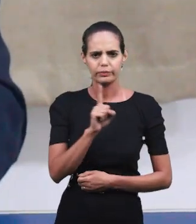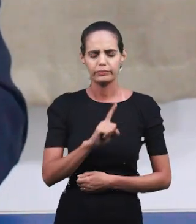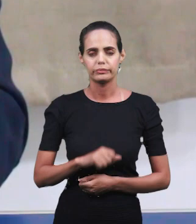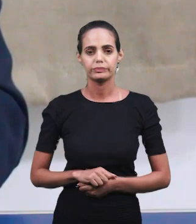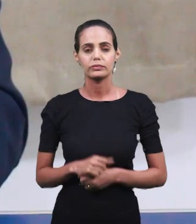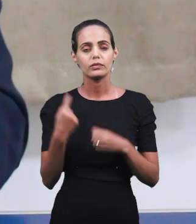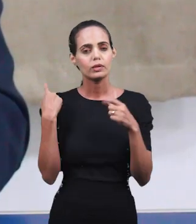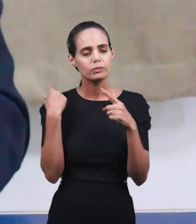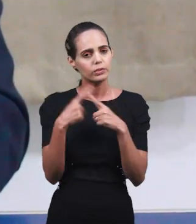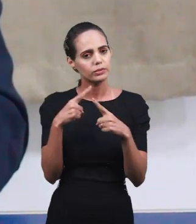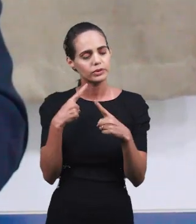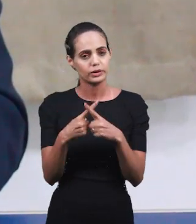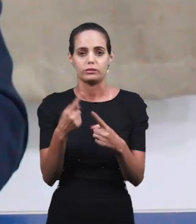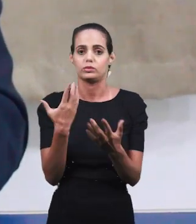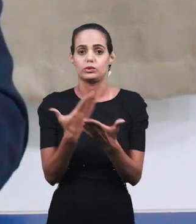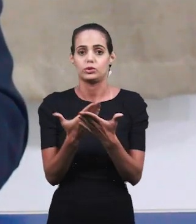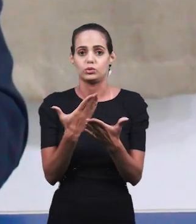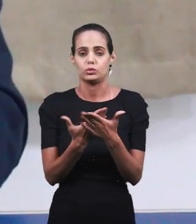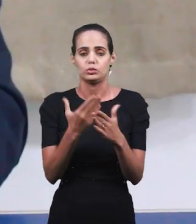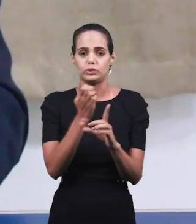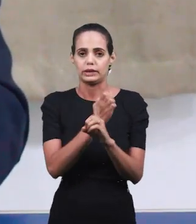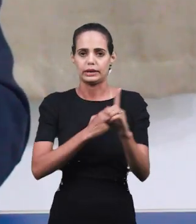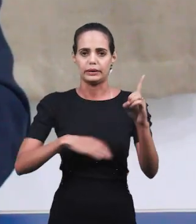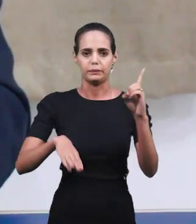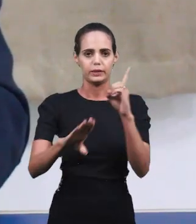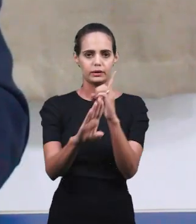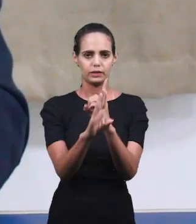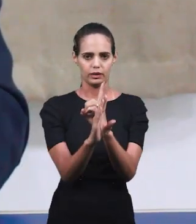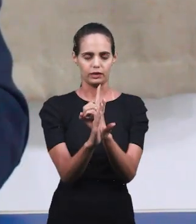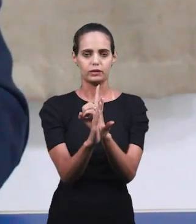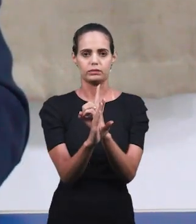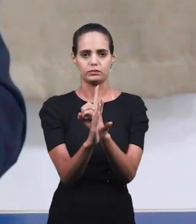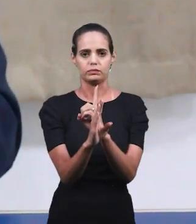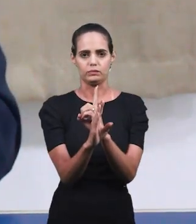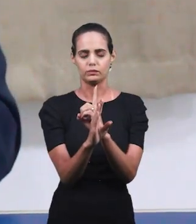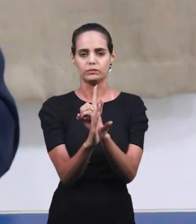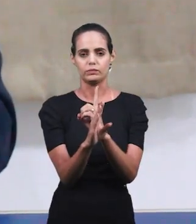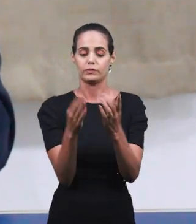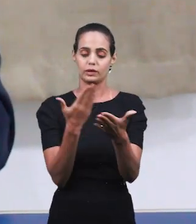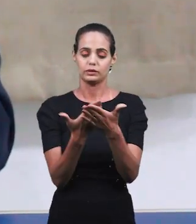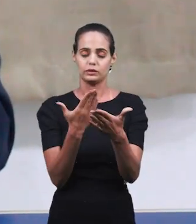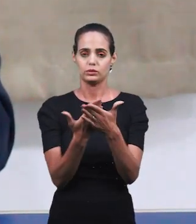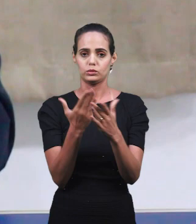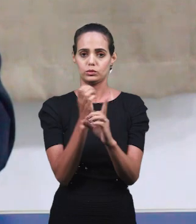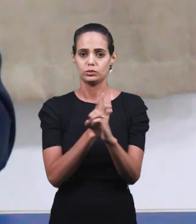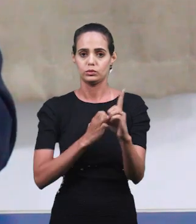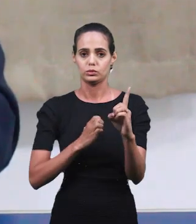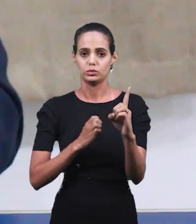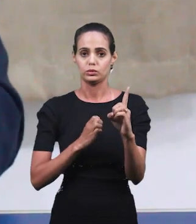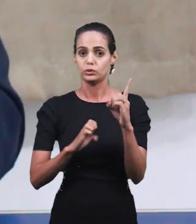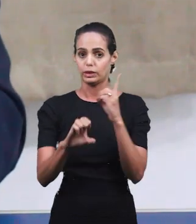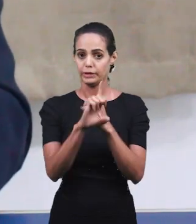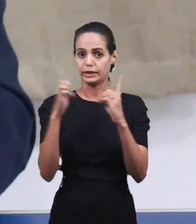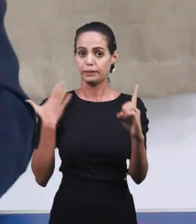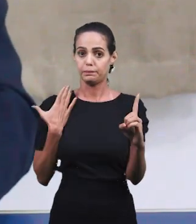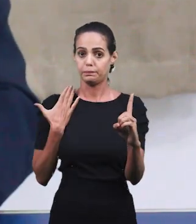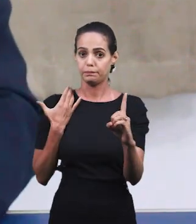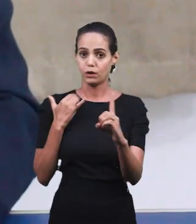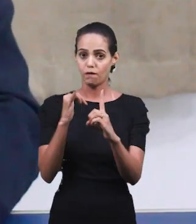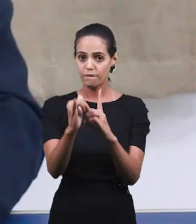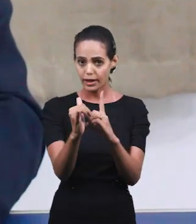estudos trazidos na EBD, esses estudos proféticos, eles